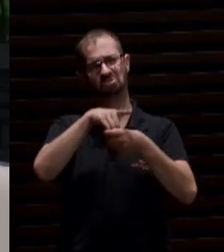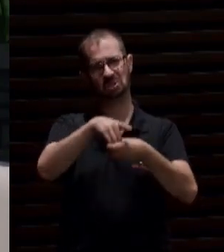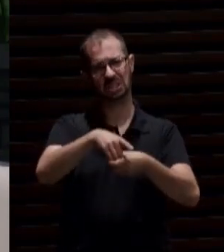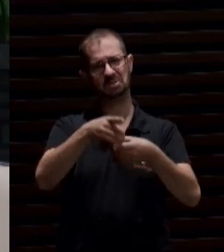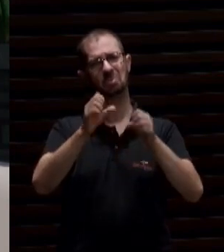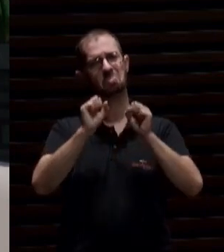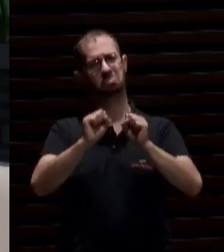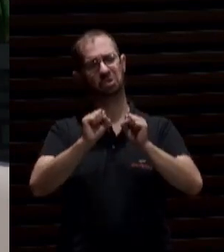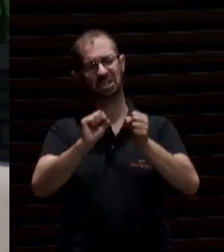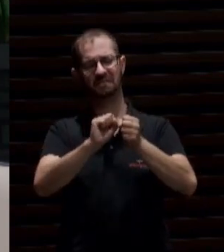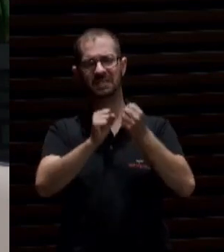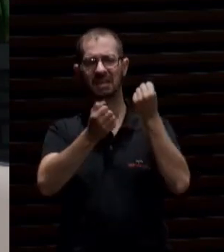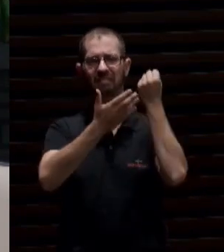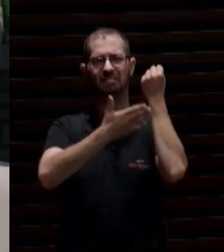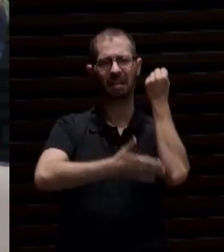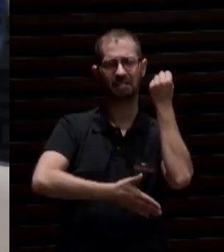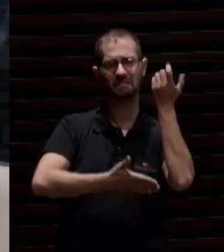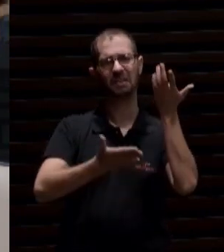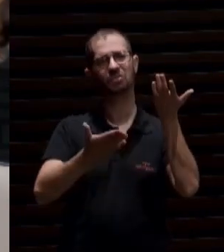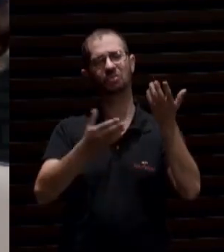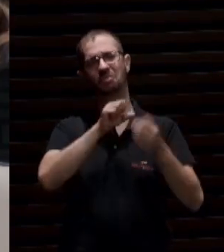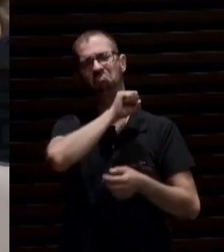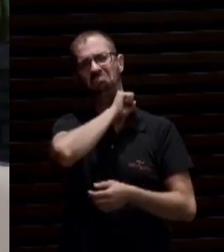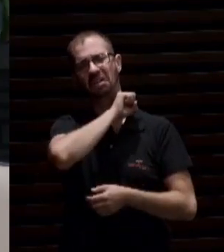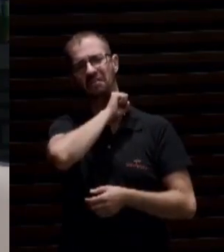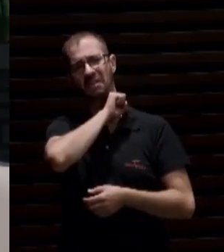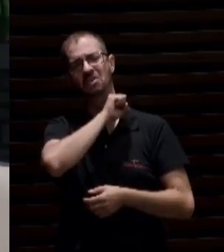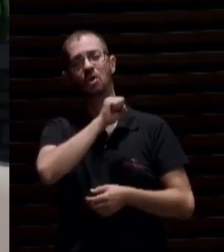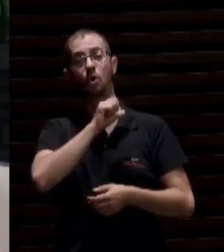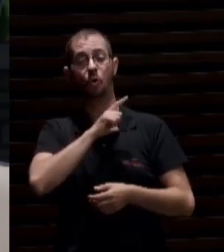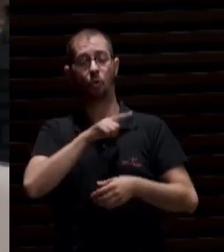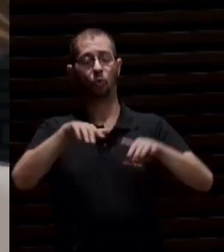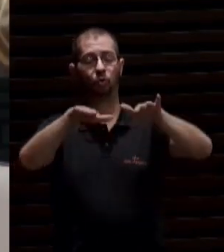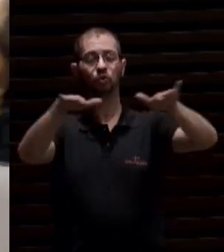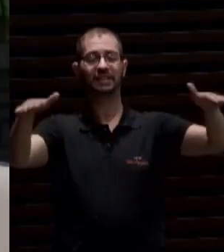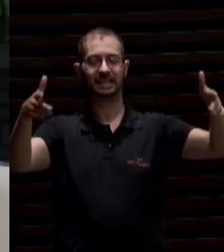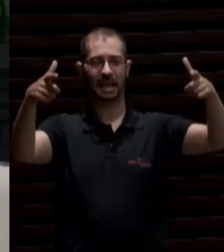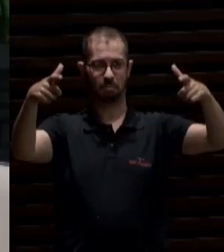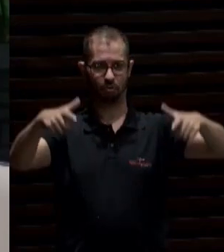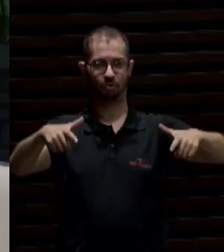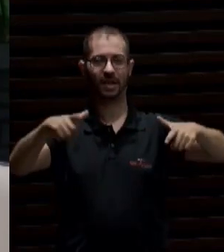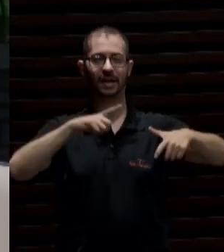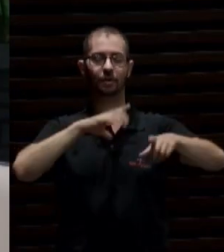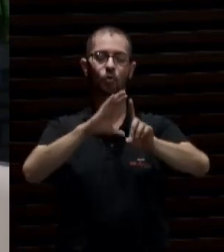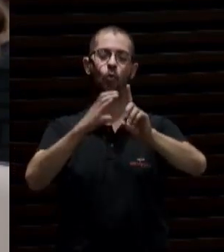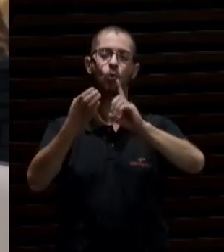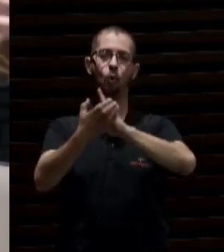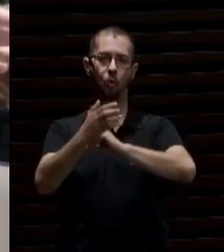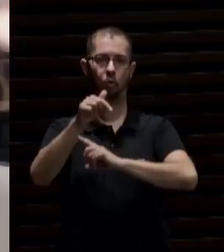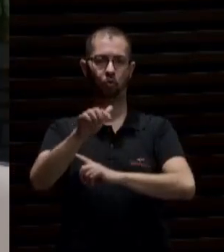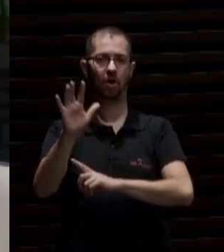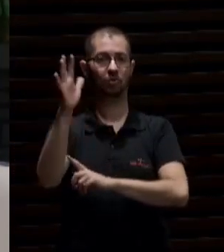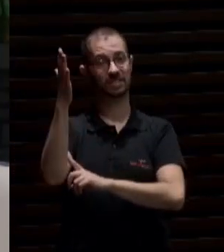eles pudessem fazer seus sacrifícios. O templo era o local aonde todos os elementos de culto aconteciam. Nós não temos mais